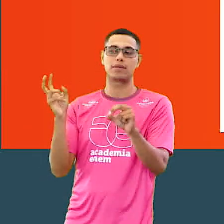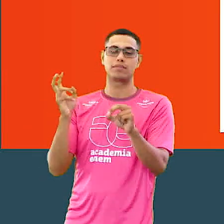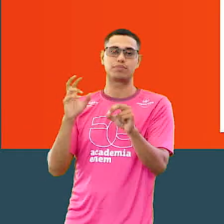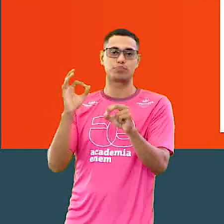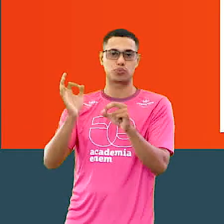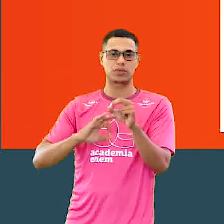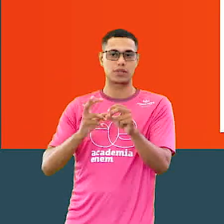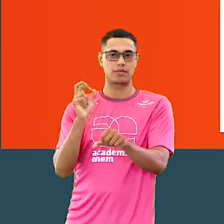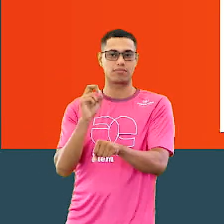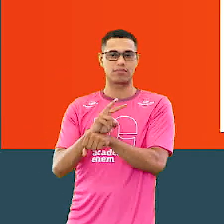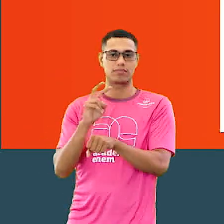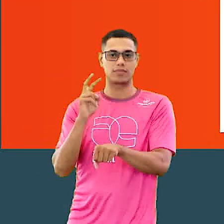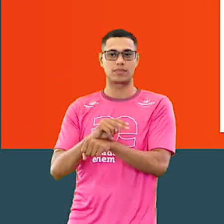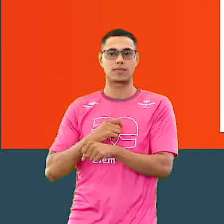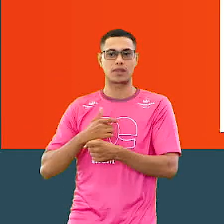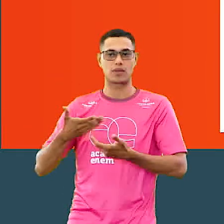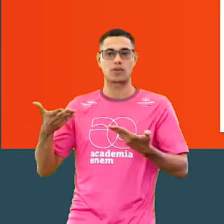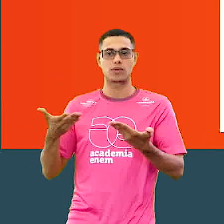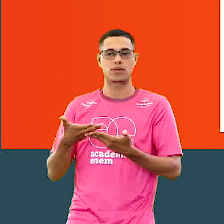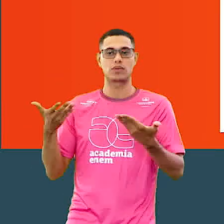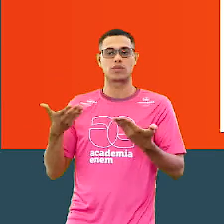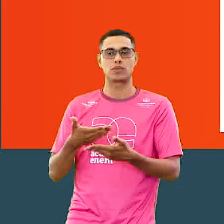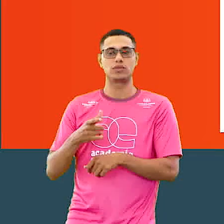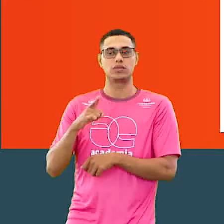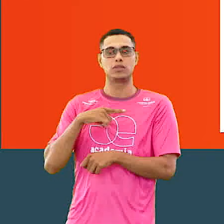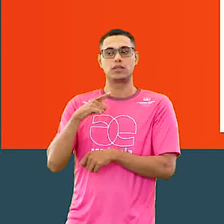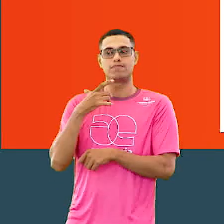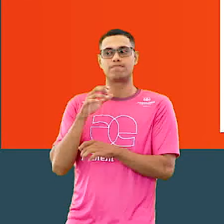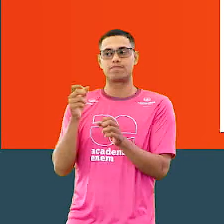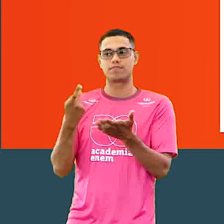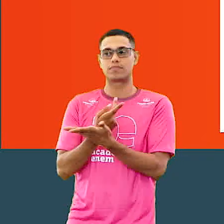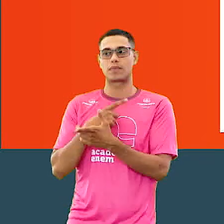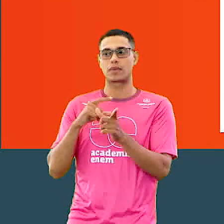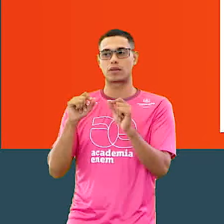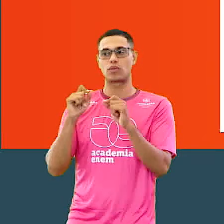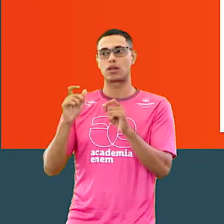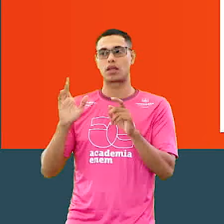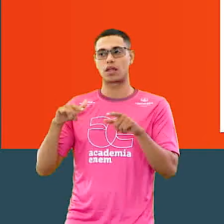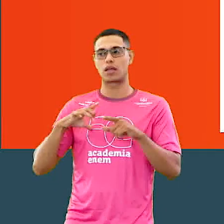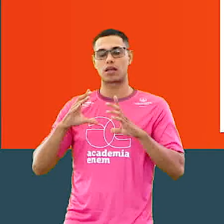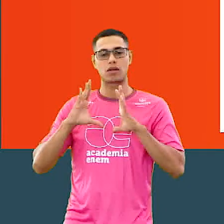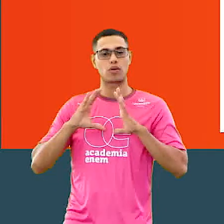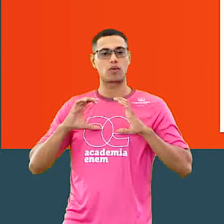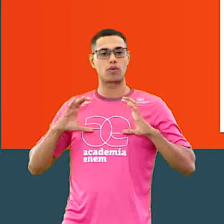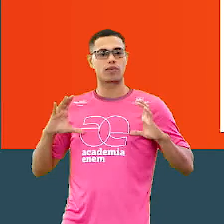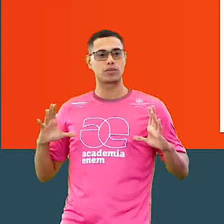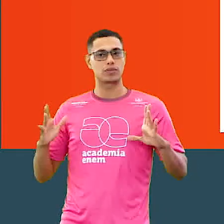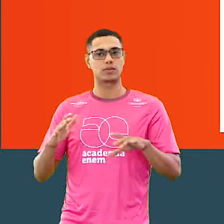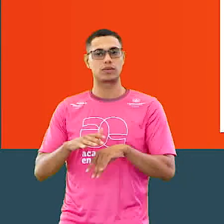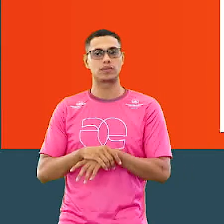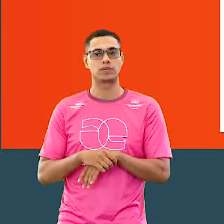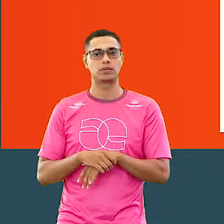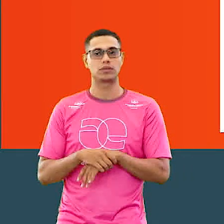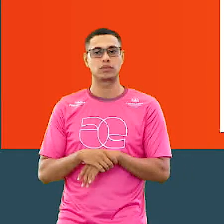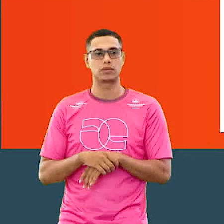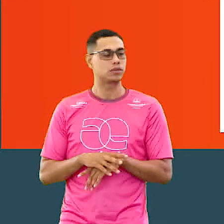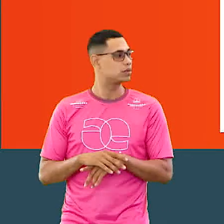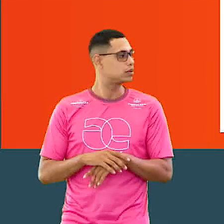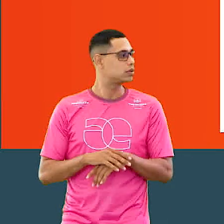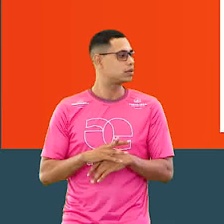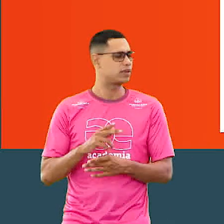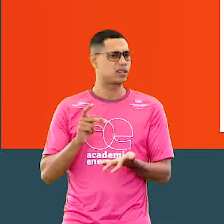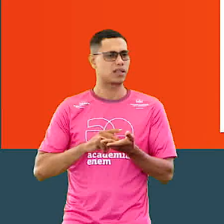Para você ver que hoje você está numa situação mais confortável. Ah, Cristina, você daí de cima falar